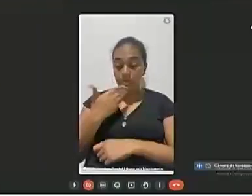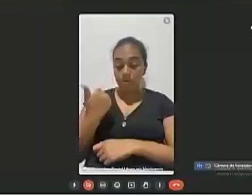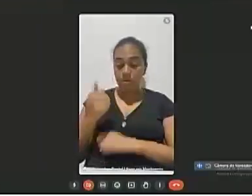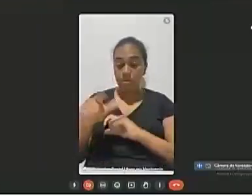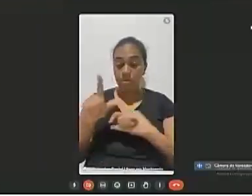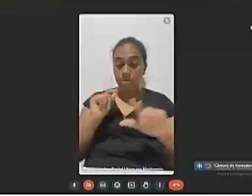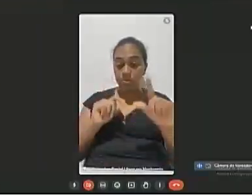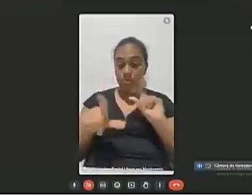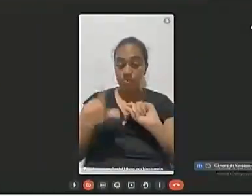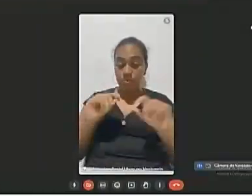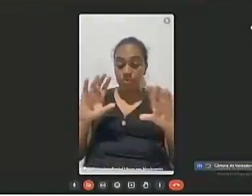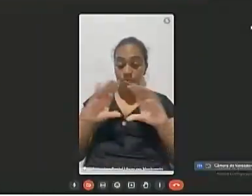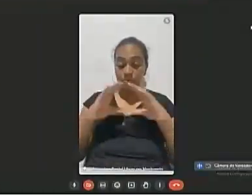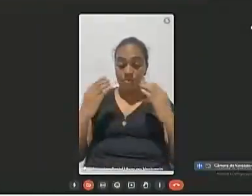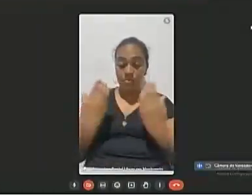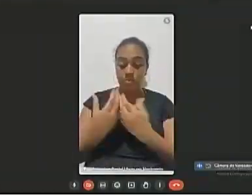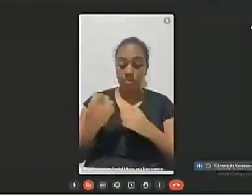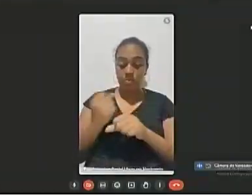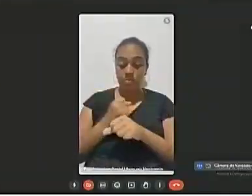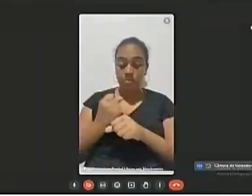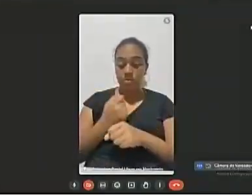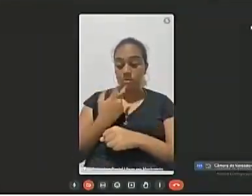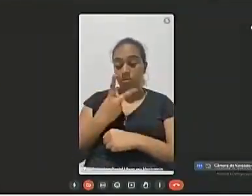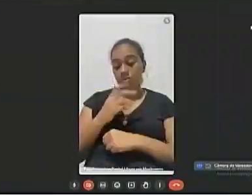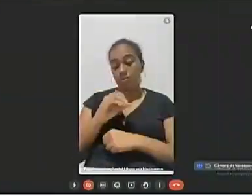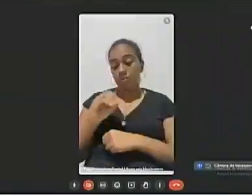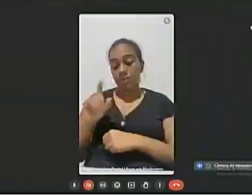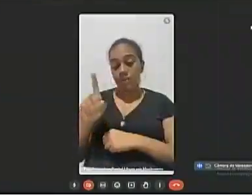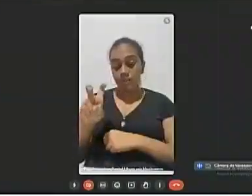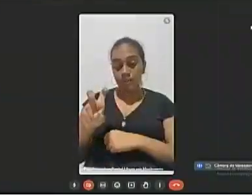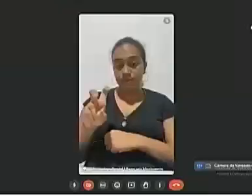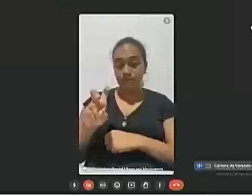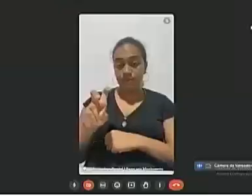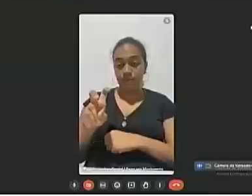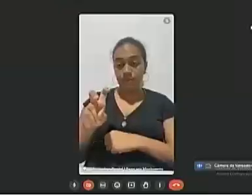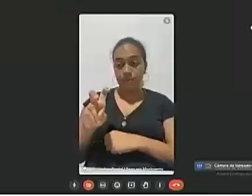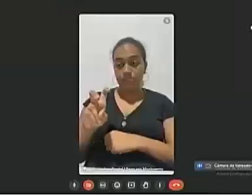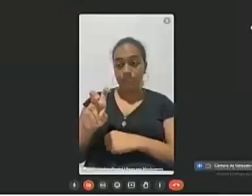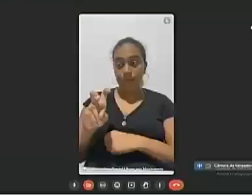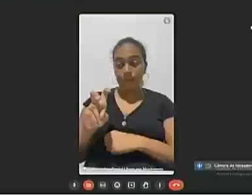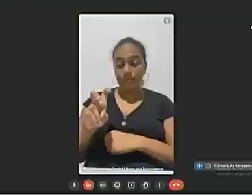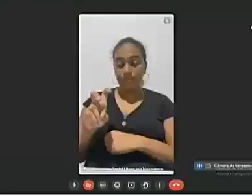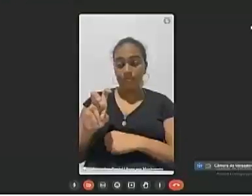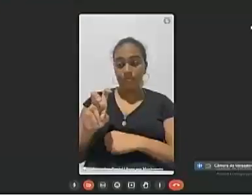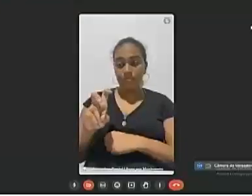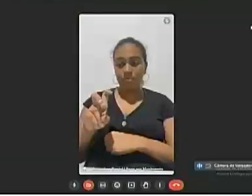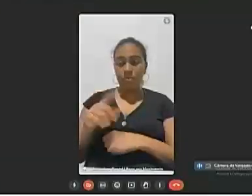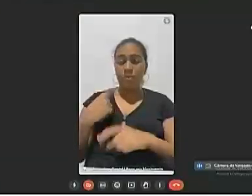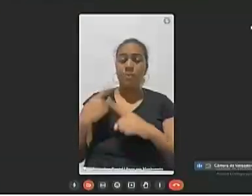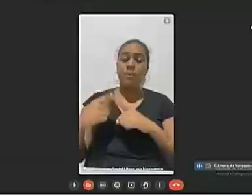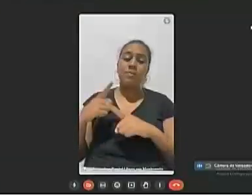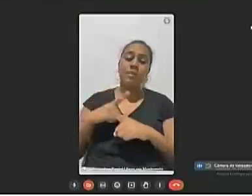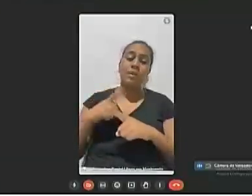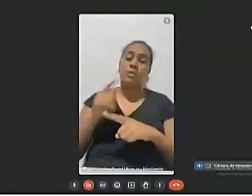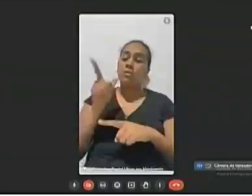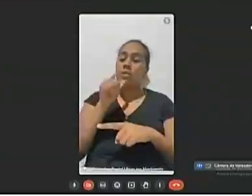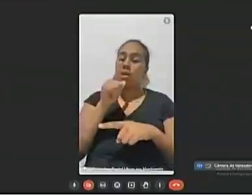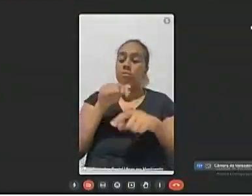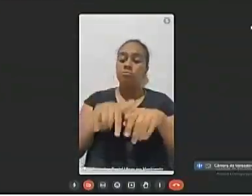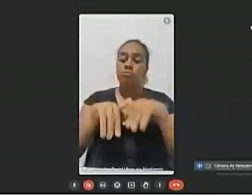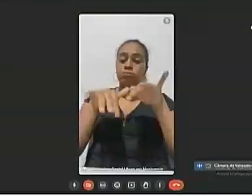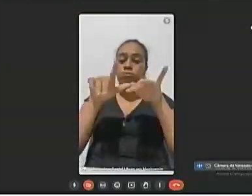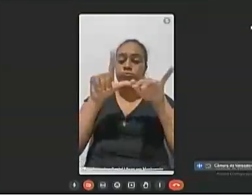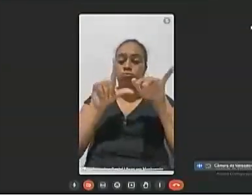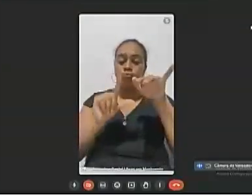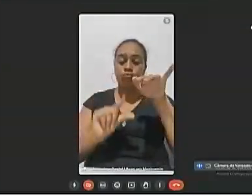foi a da comunidade de 2015, cortar o morro lá, que para a cheia de 83 baixaria 1,10 m mais ou menos a cheia de 83.